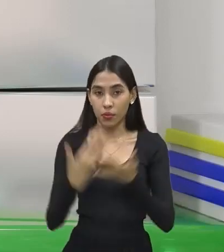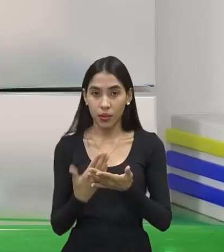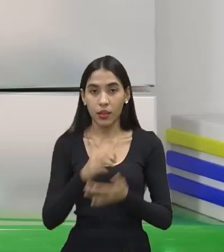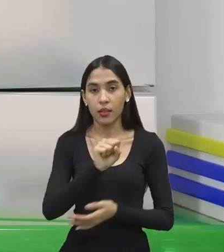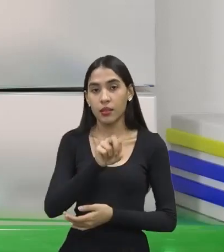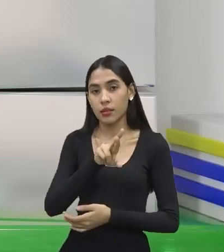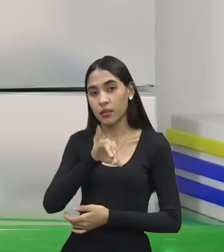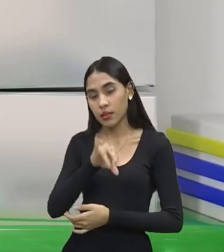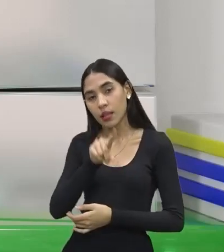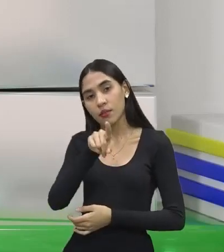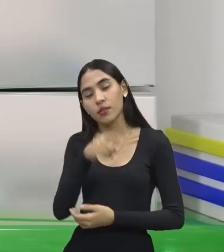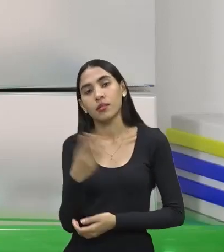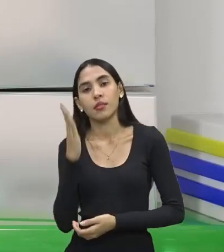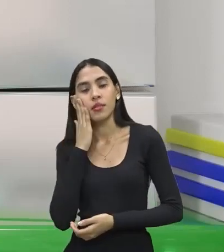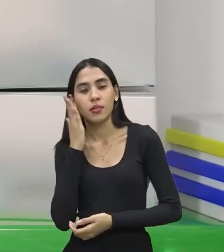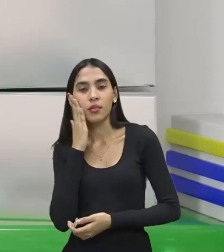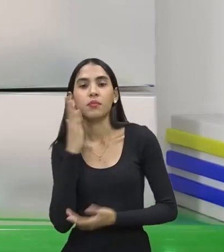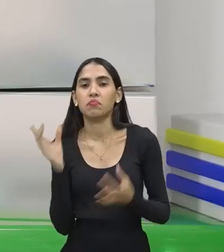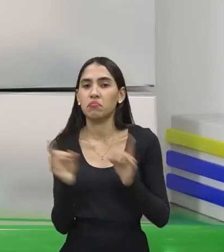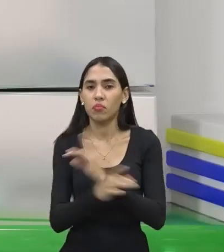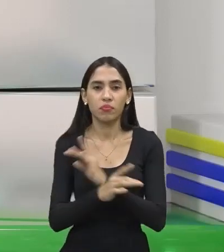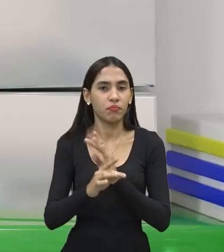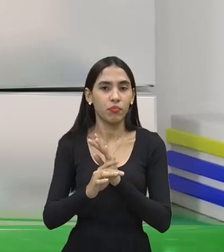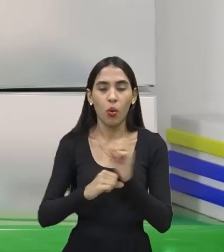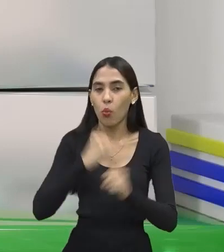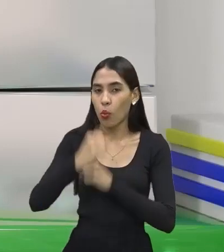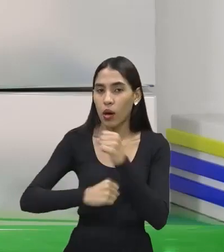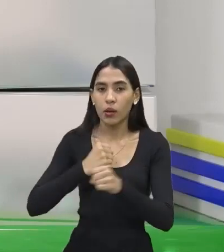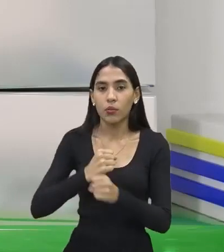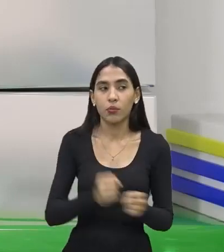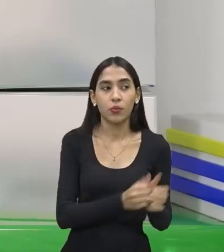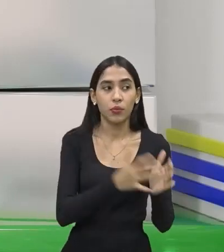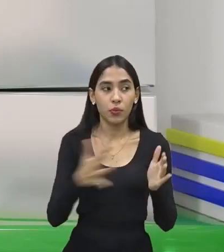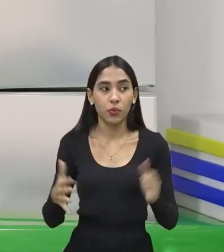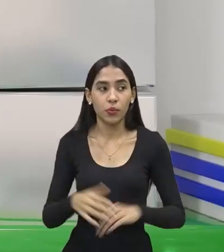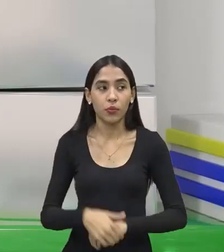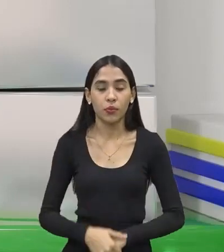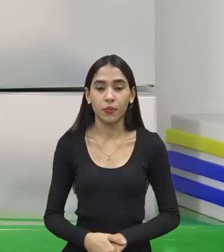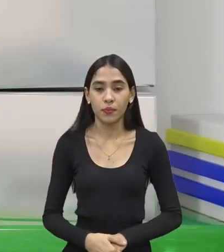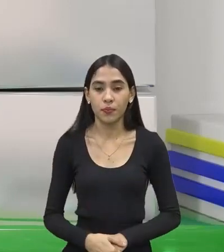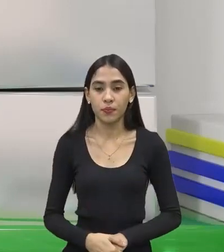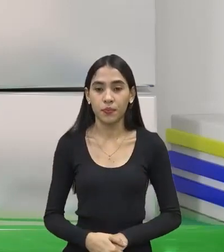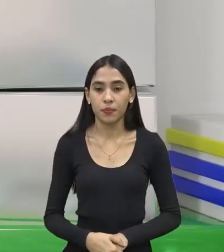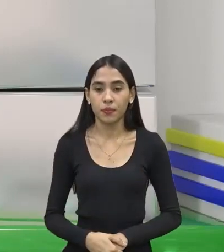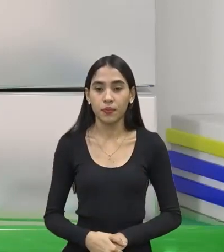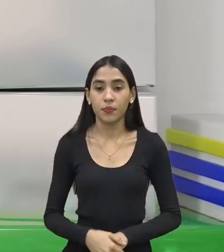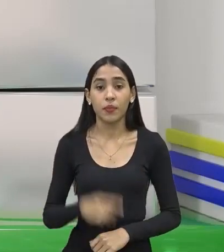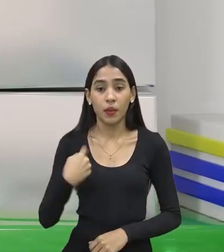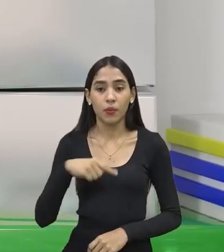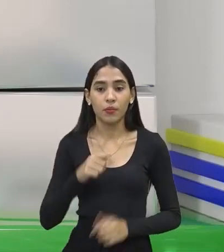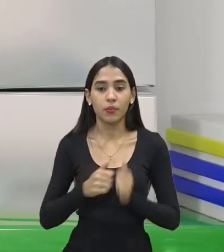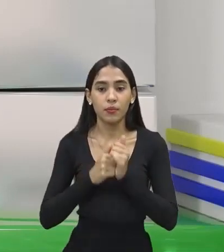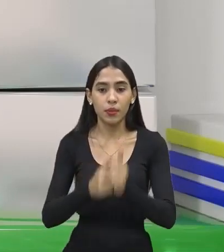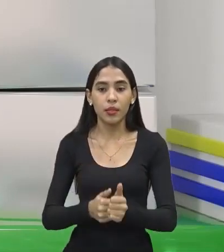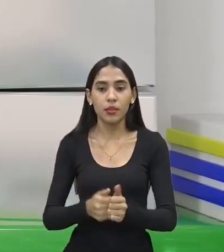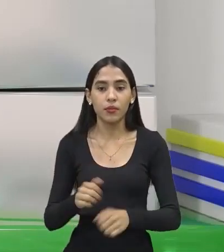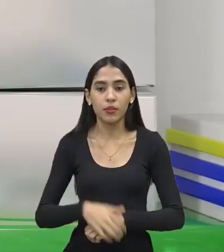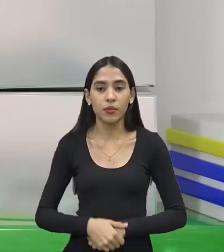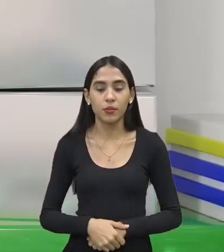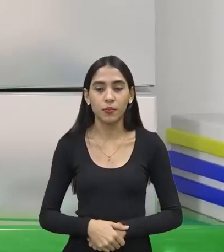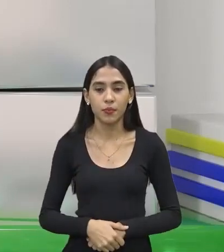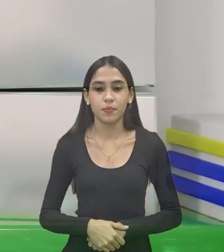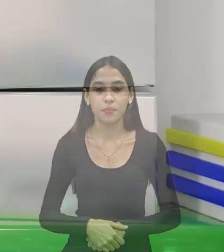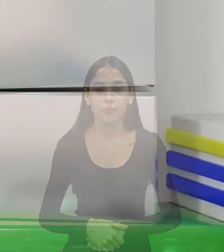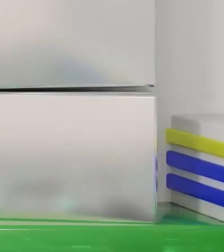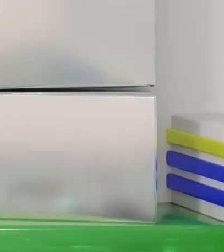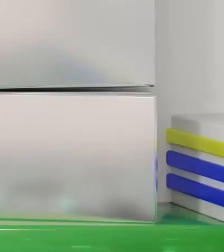em mãos, você já sabe a programação do ano inteiro, porque a gente faz e segue esta programação no decorrer do ano, assim que a gente